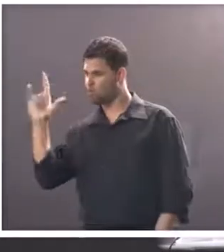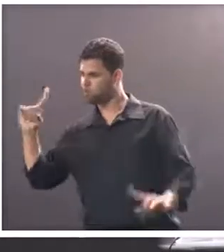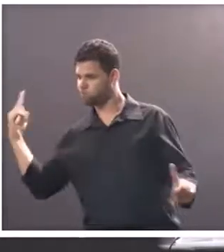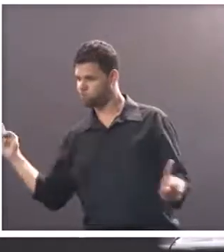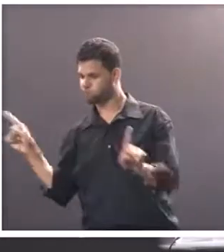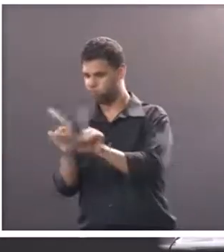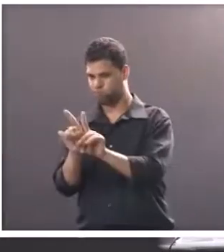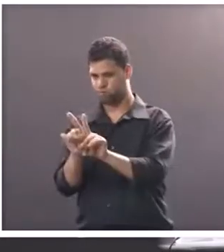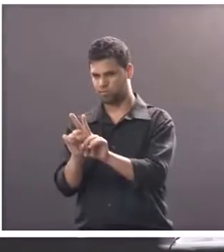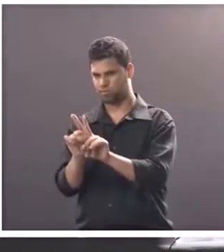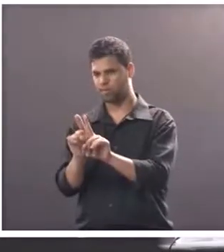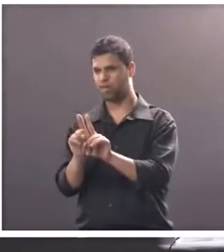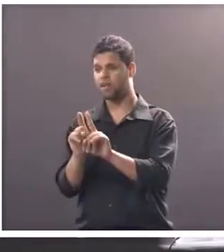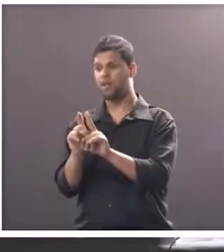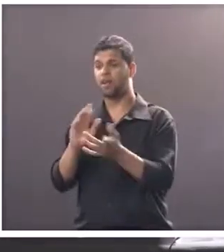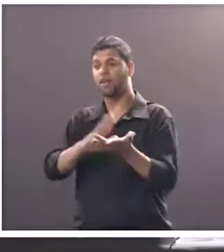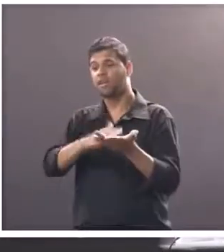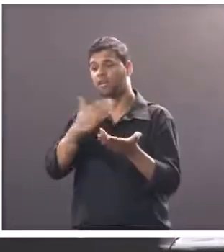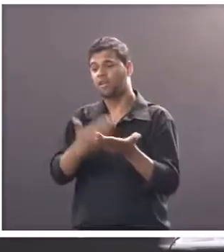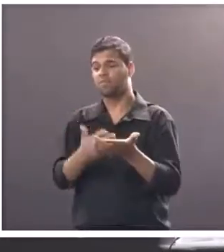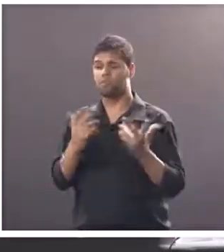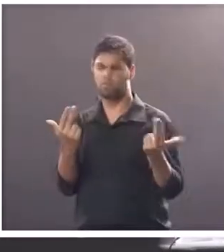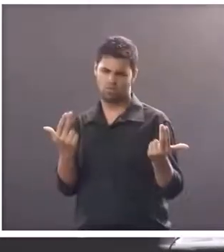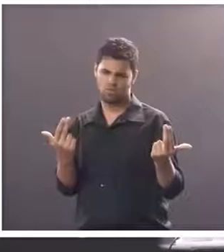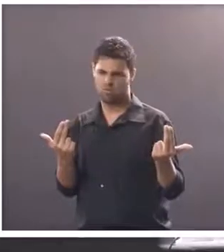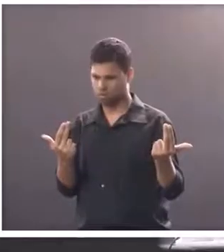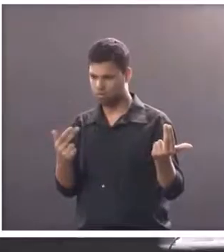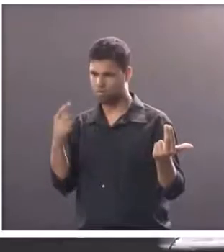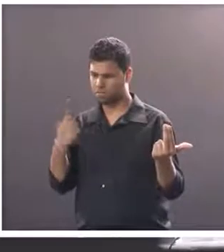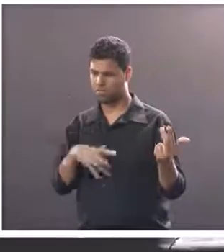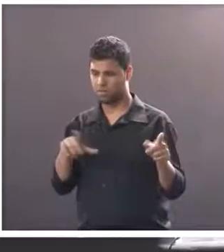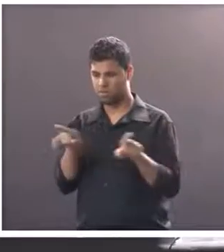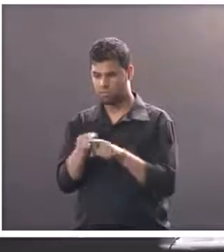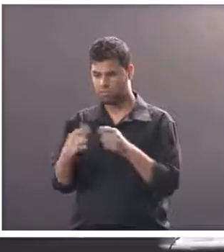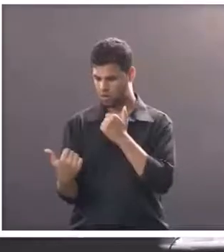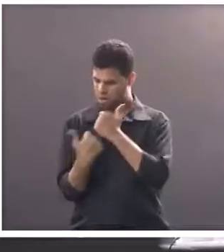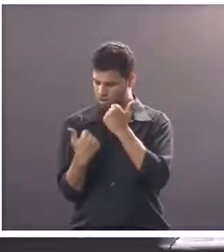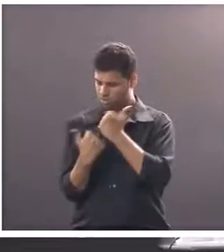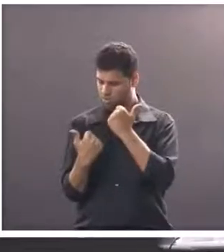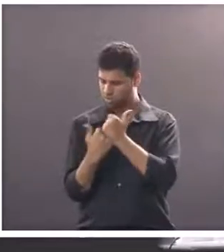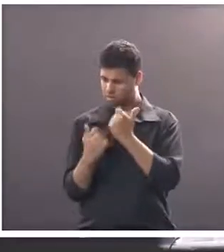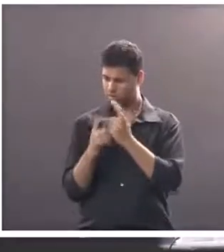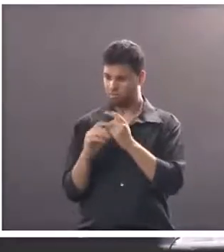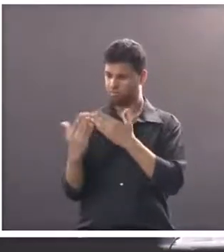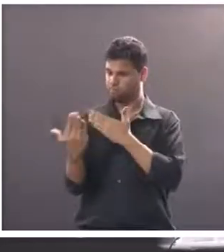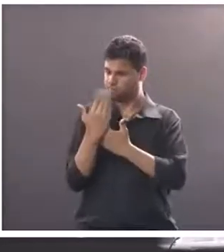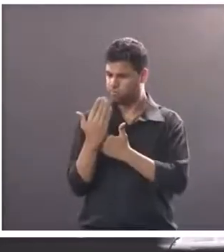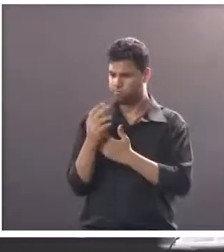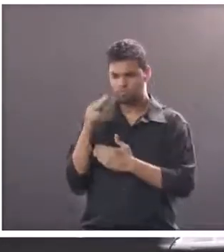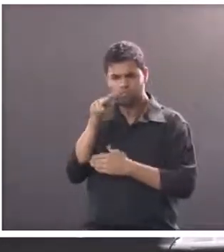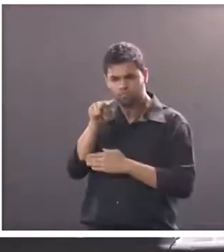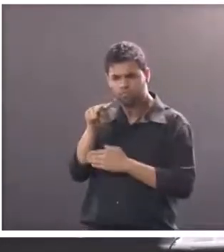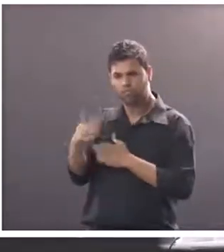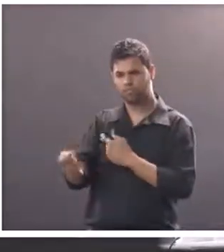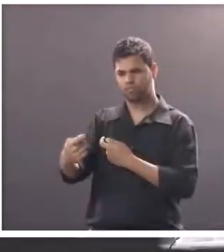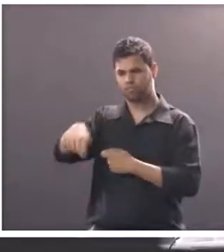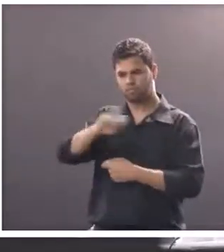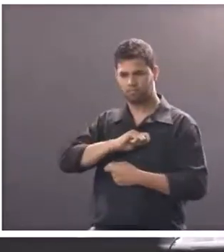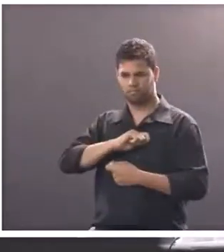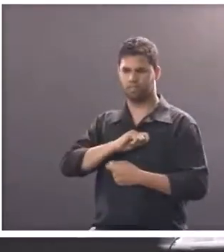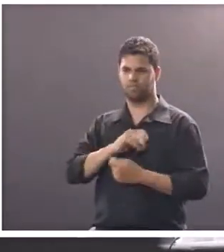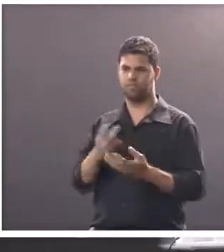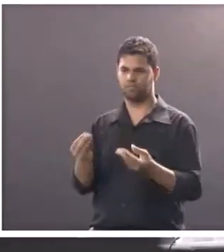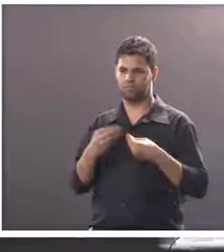como tradutor e intérprete. Você precisa do apoio que está ali sentado, e às vezes você esqueceu aquele sinal e... Ai, obrigado.